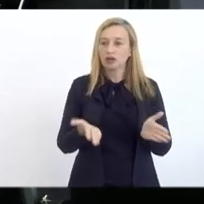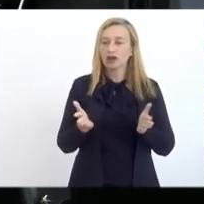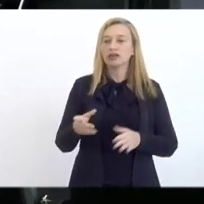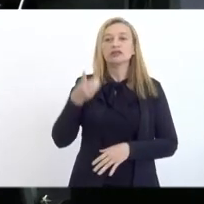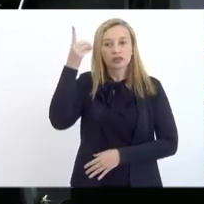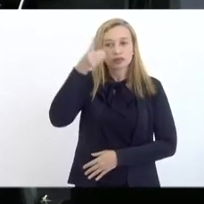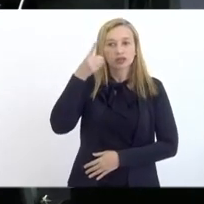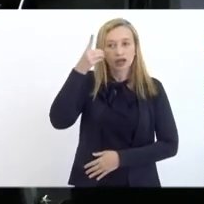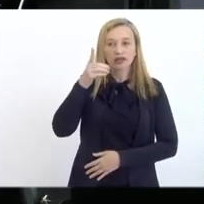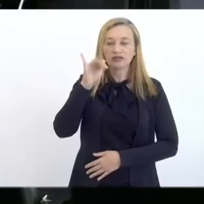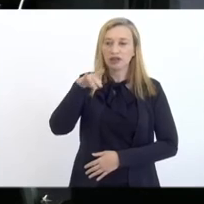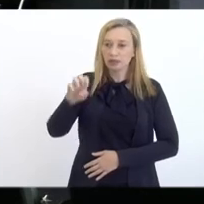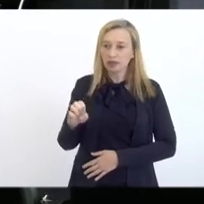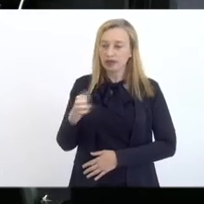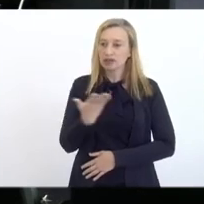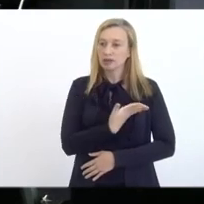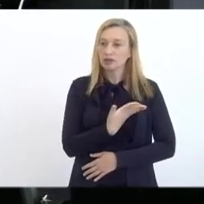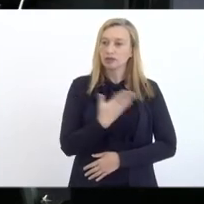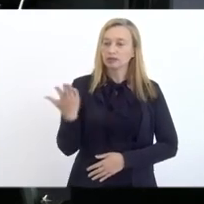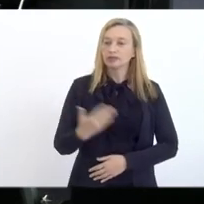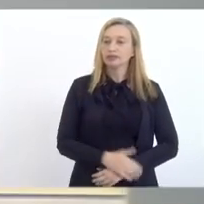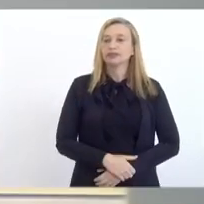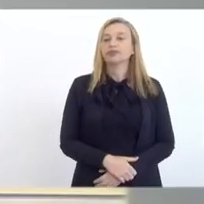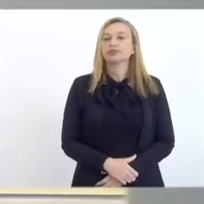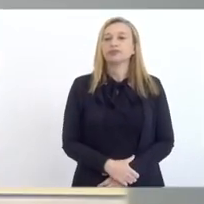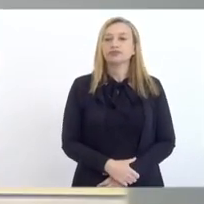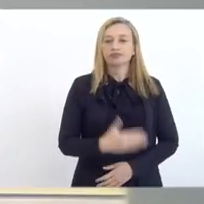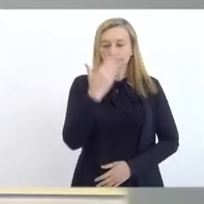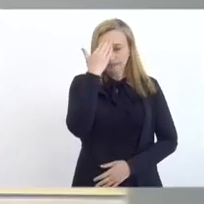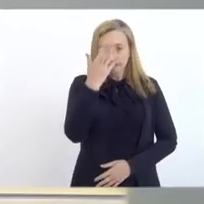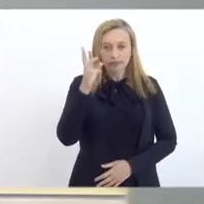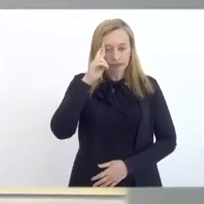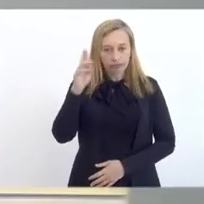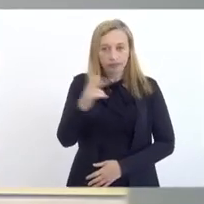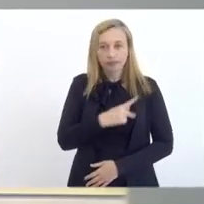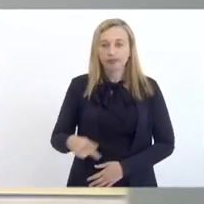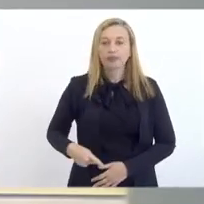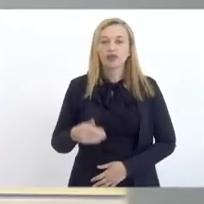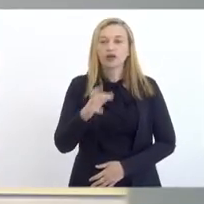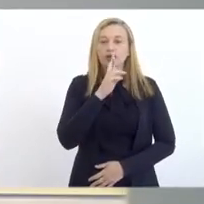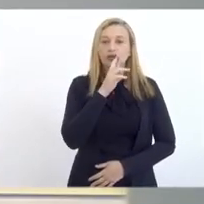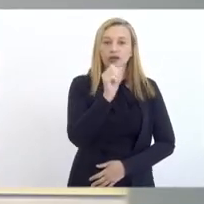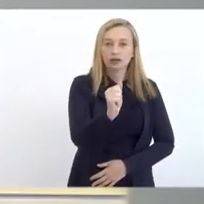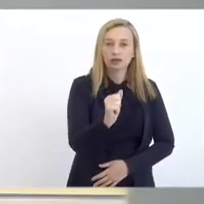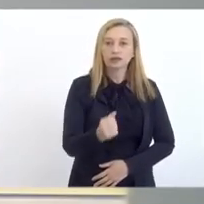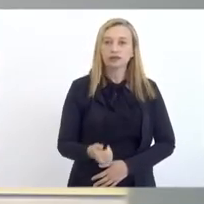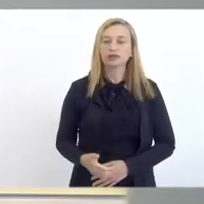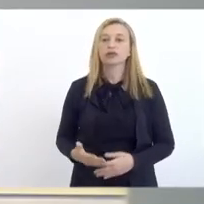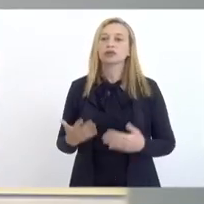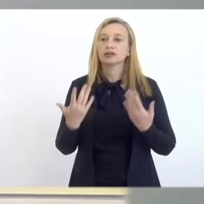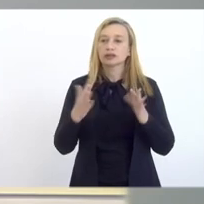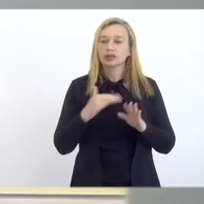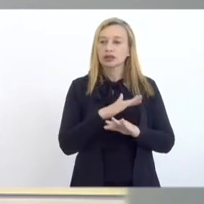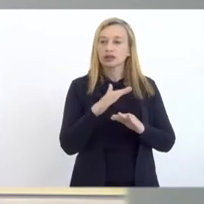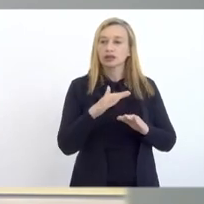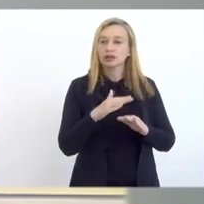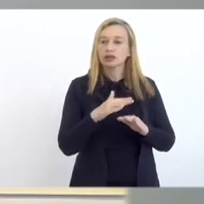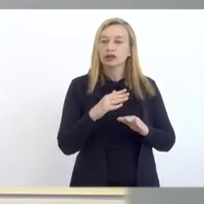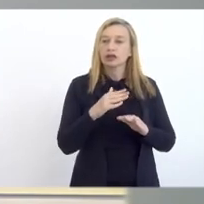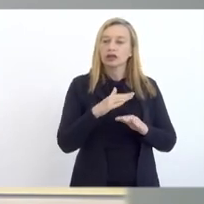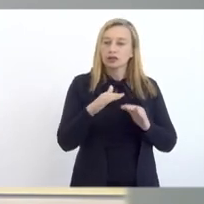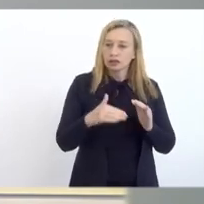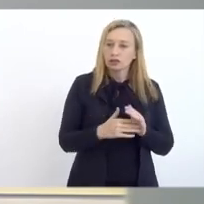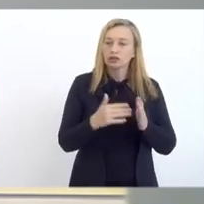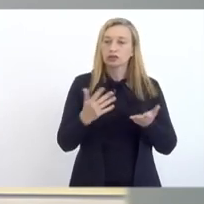para o meu amigo deputado Felipe Soares. Muito obrigado, senhor presidente Rodrigo Amorim. Cumprimento os membros que integram